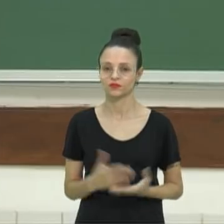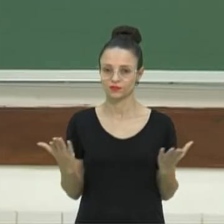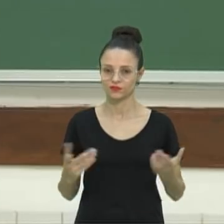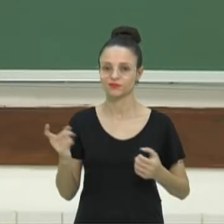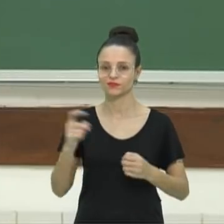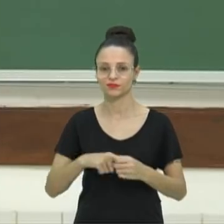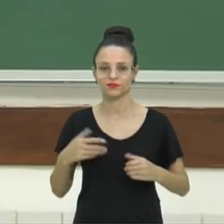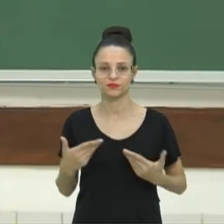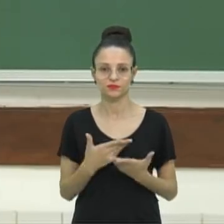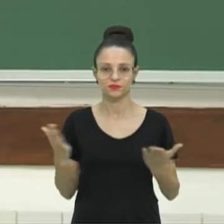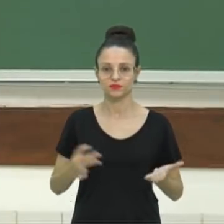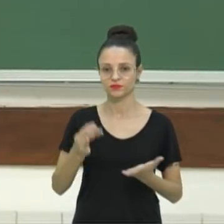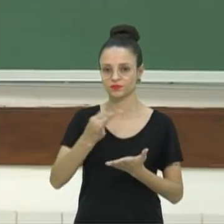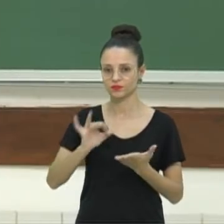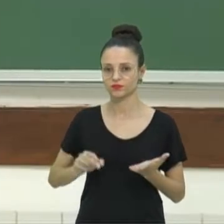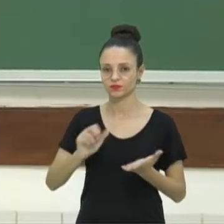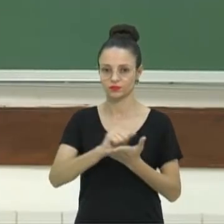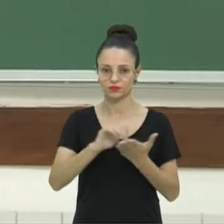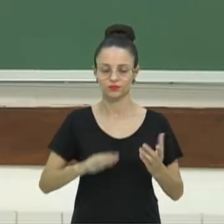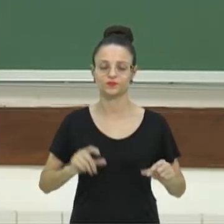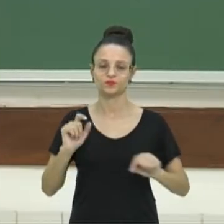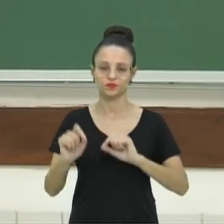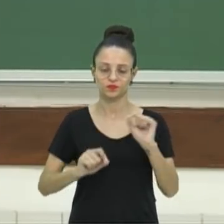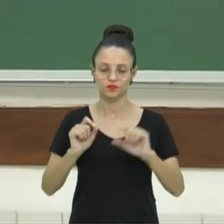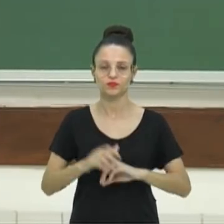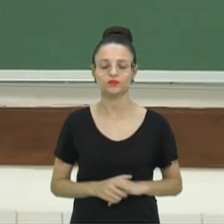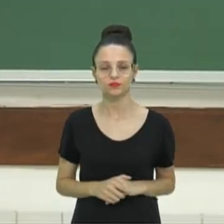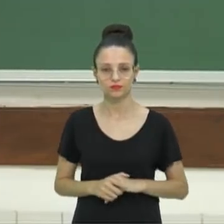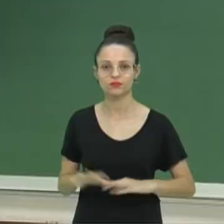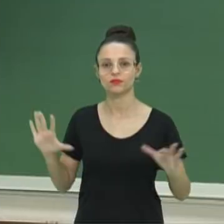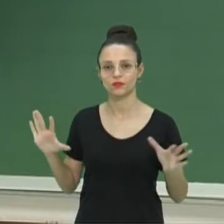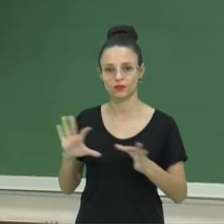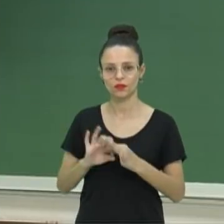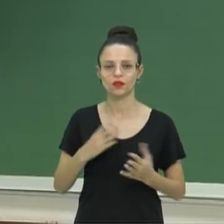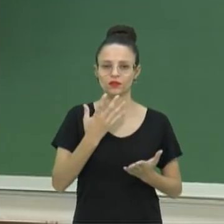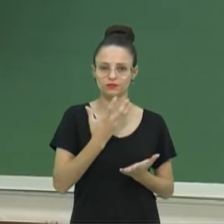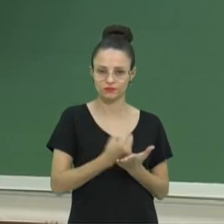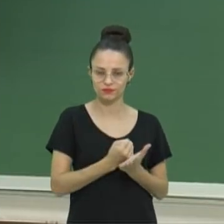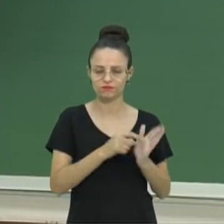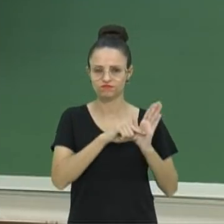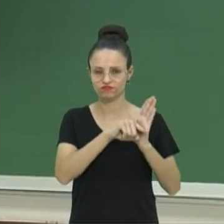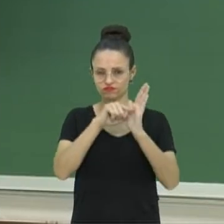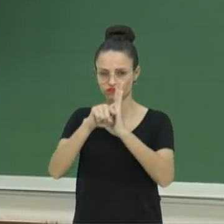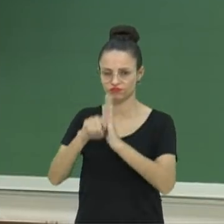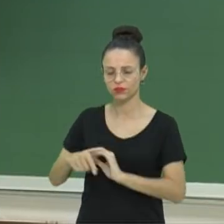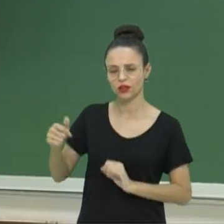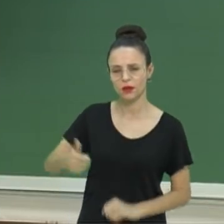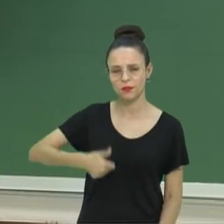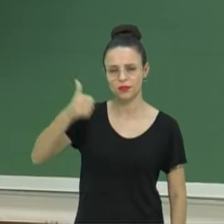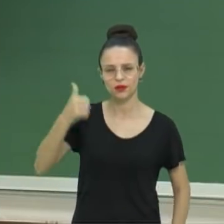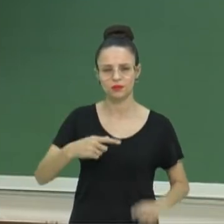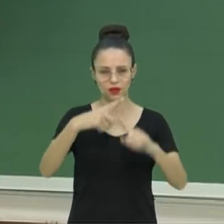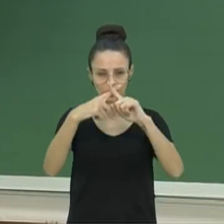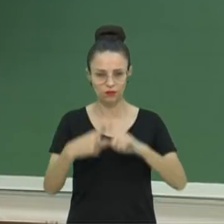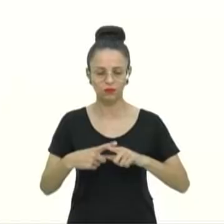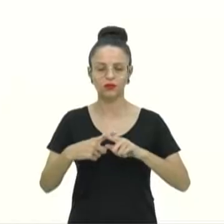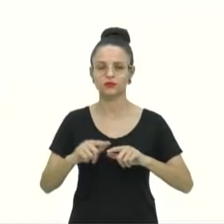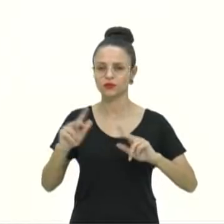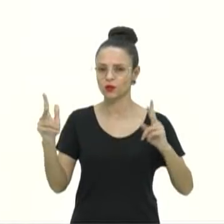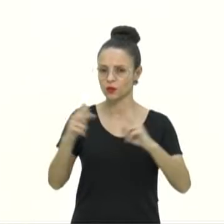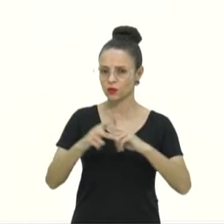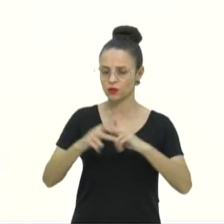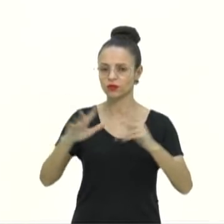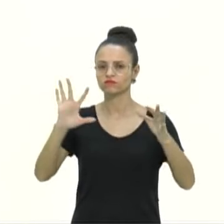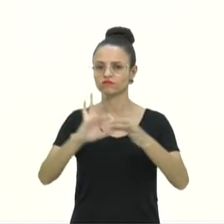Retornamos então, galera, com a correção do exercício, que era o quê? Segundo registros das primeiras competições de lutas nas Olimpíadas, né, o que